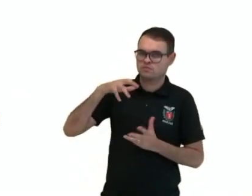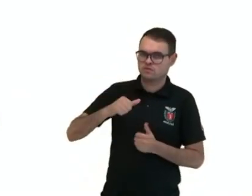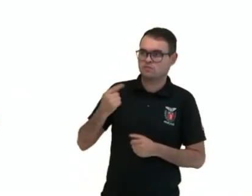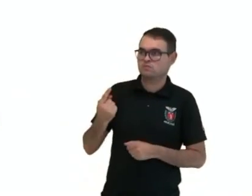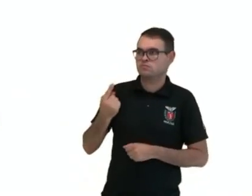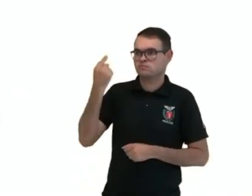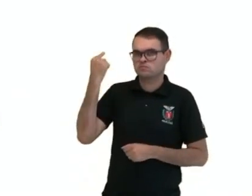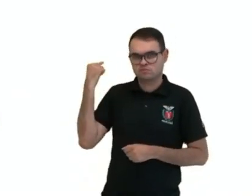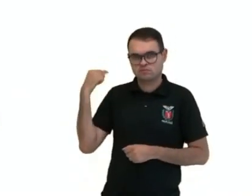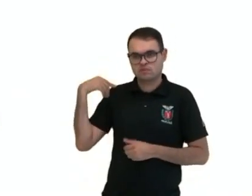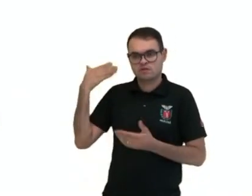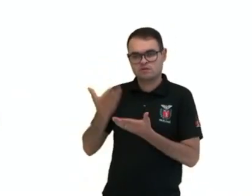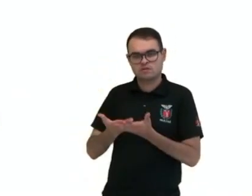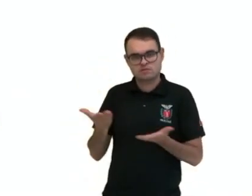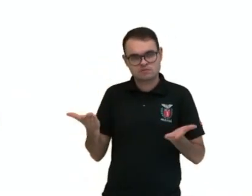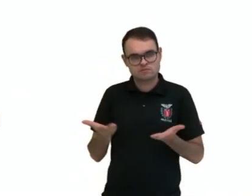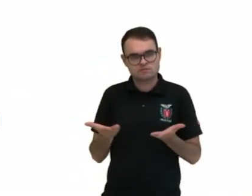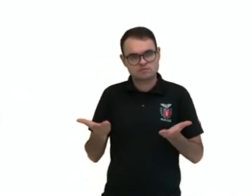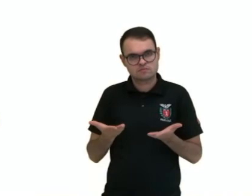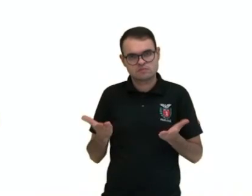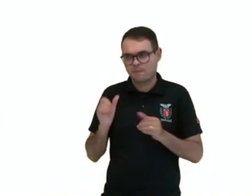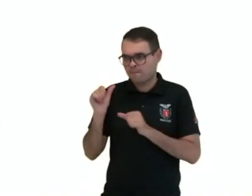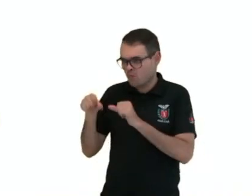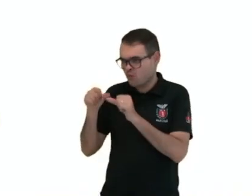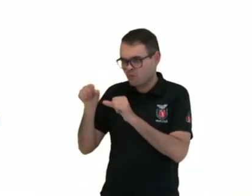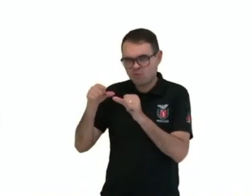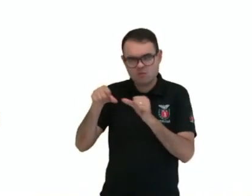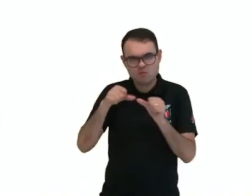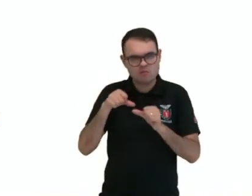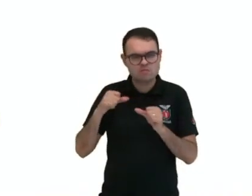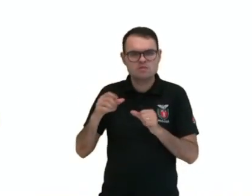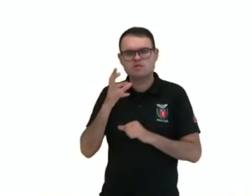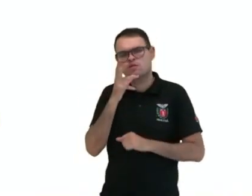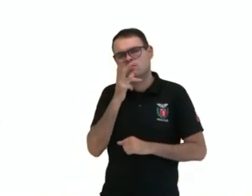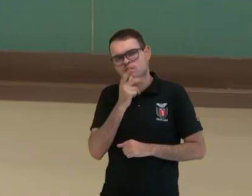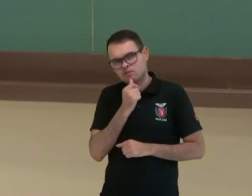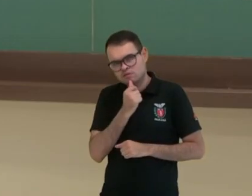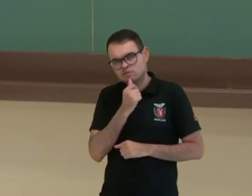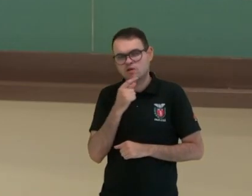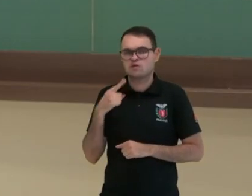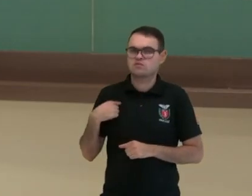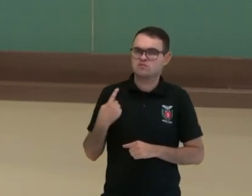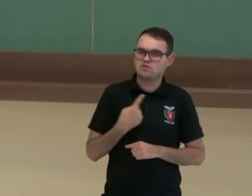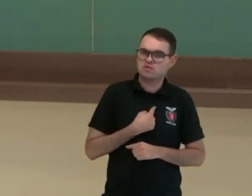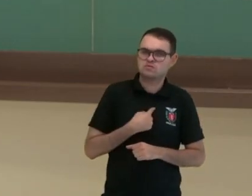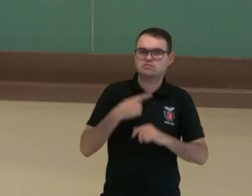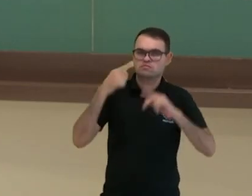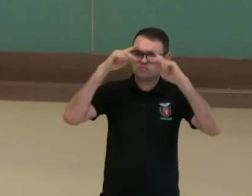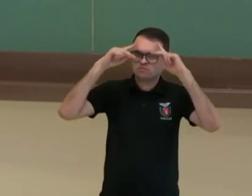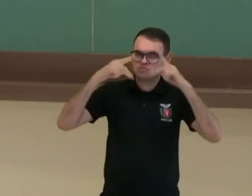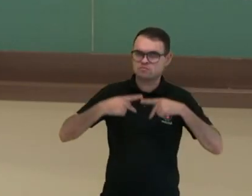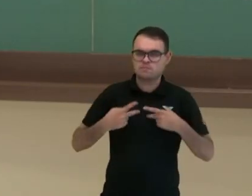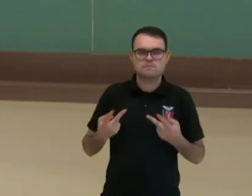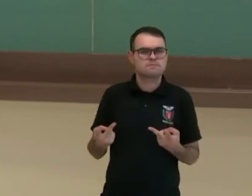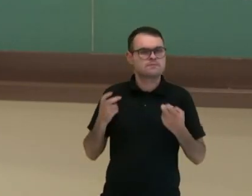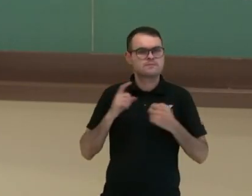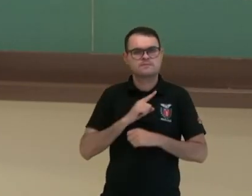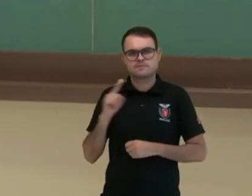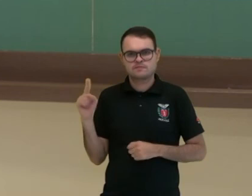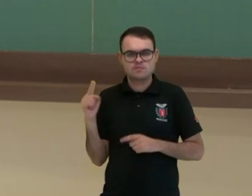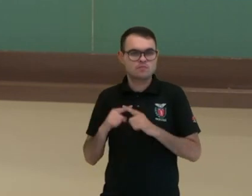a sua origem até a atualidade. Essas mudanças foram muito lentas, e nós, seres humanos, não percebemos,